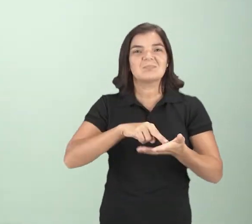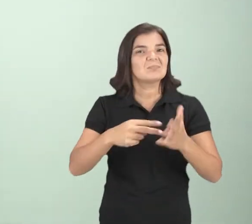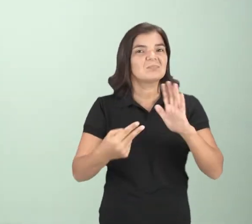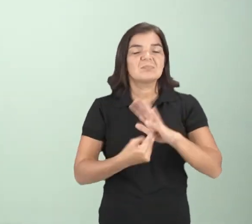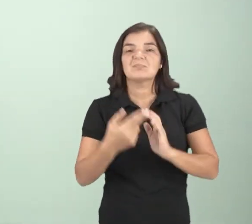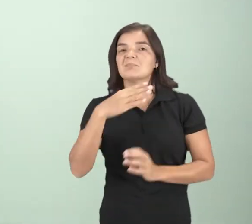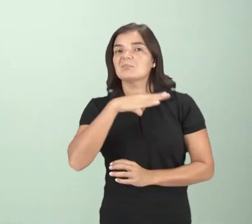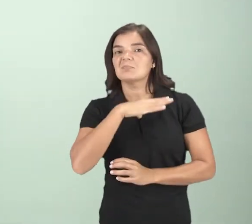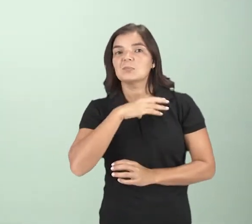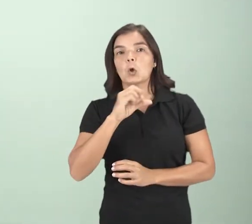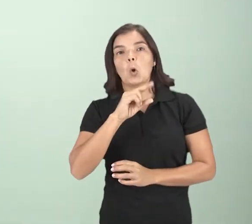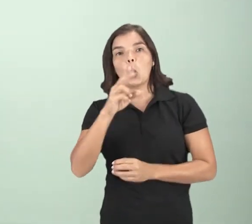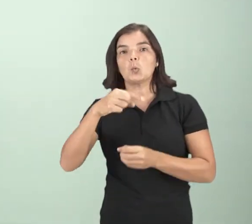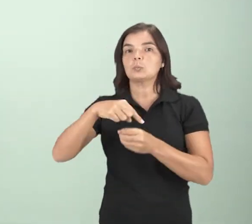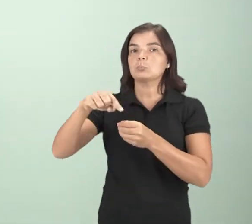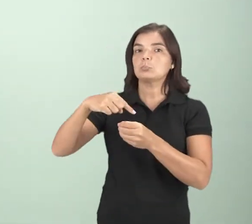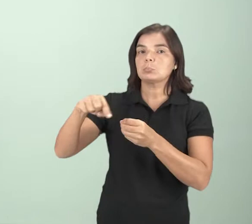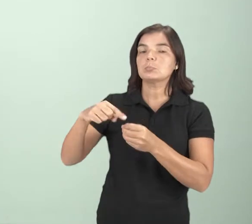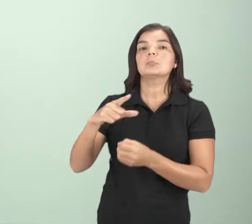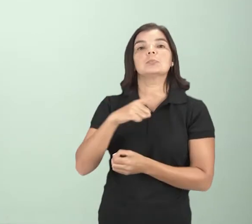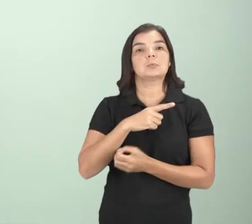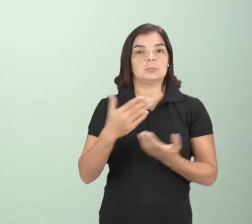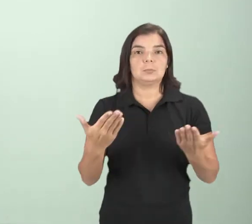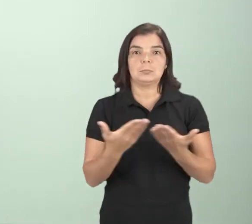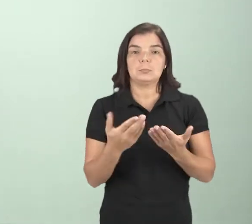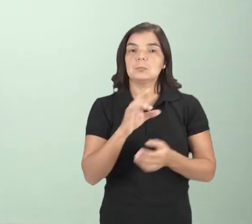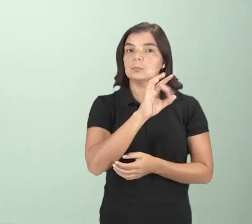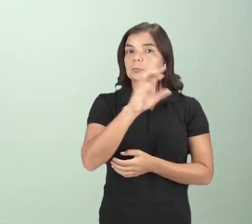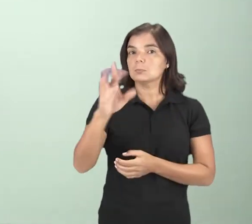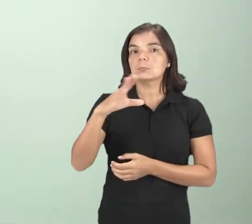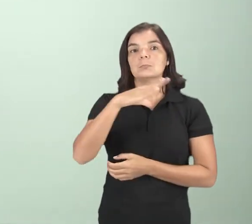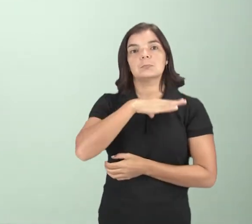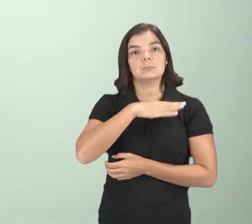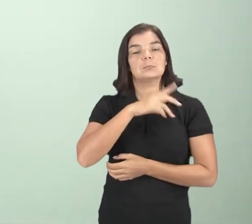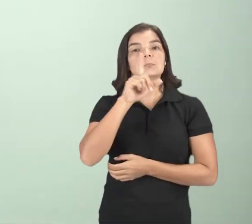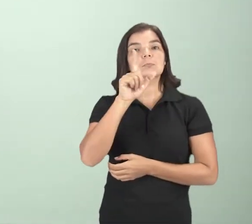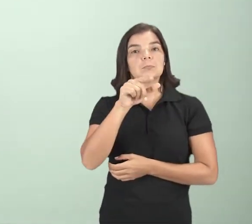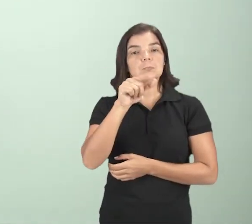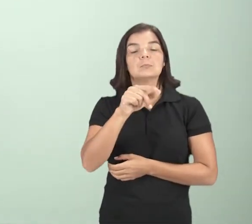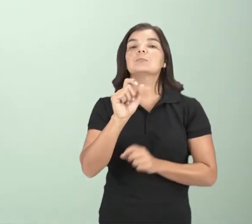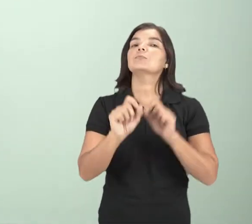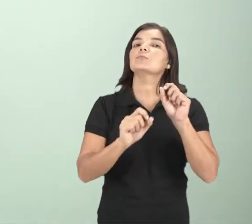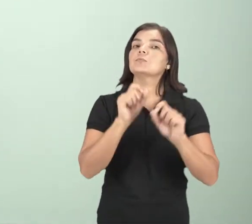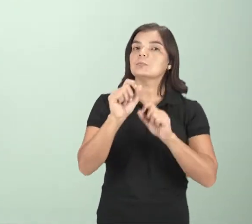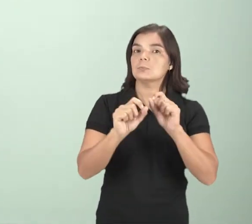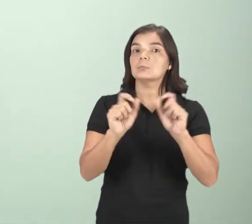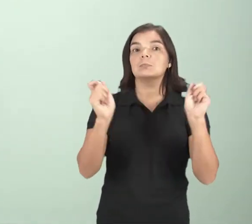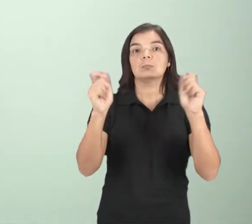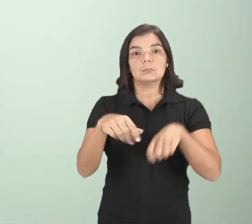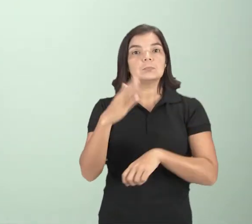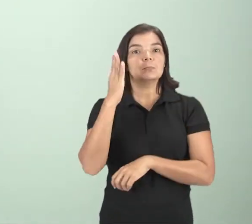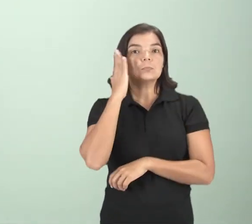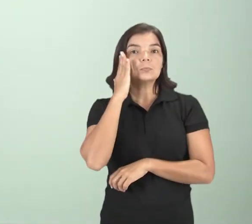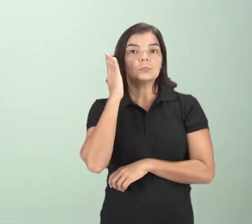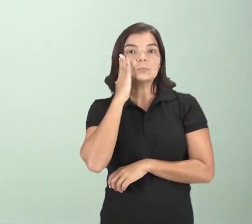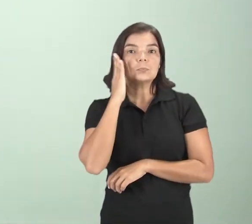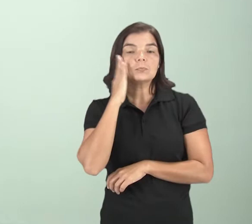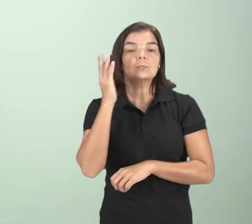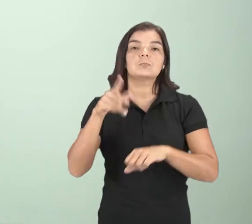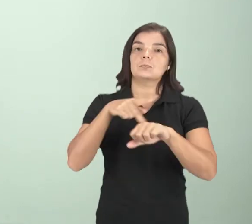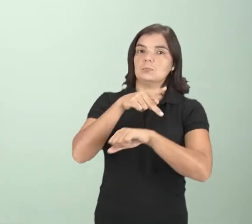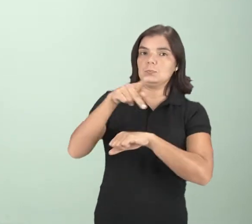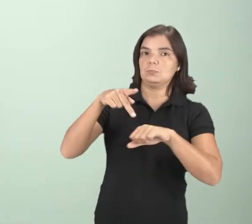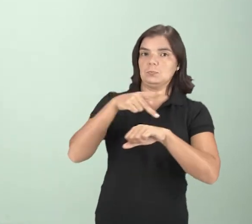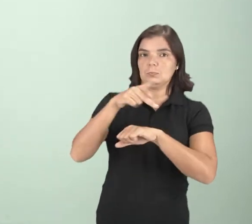de cidade ou de município que nós temos hoje. Cada cidade é correspondente àquilo que nós entendemos como